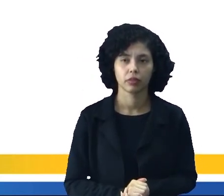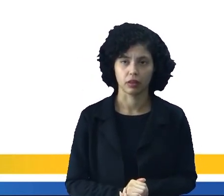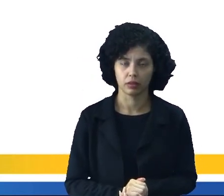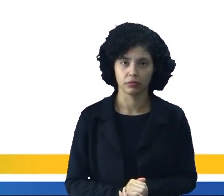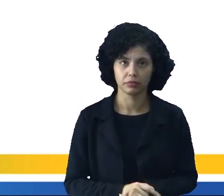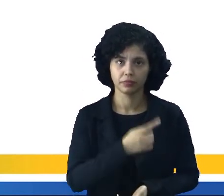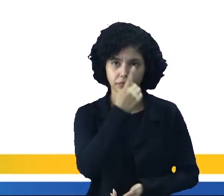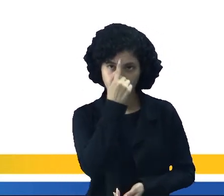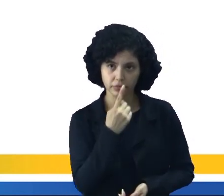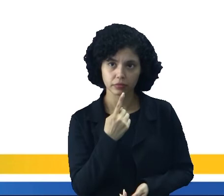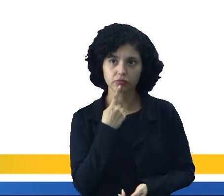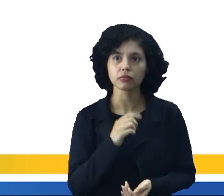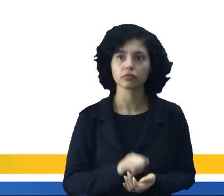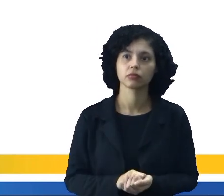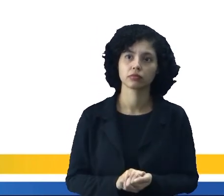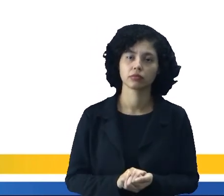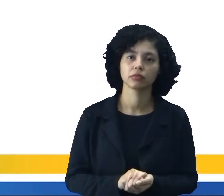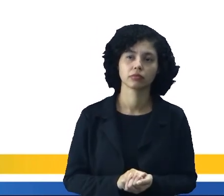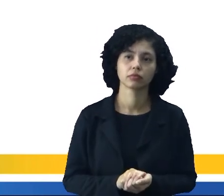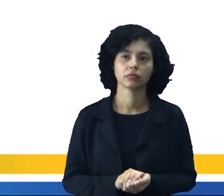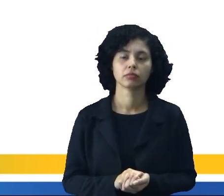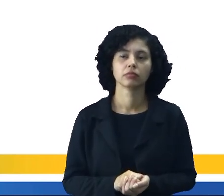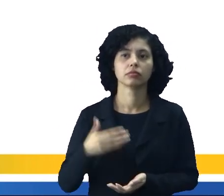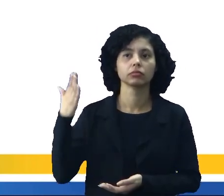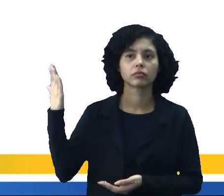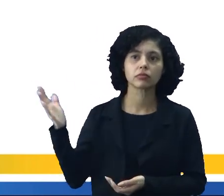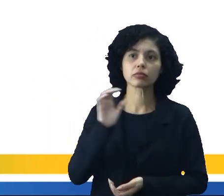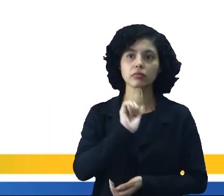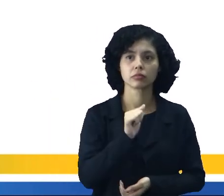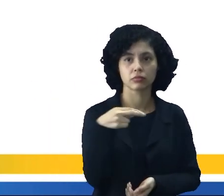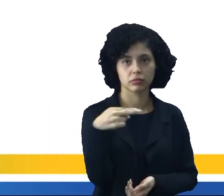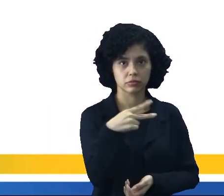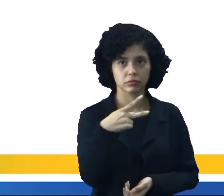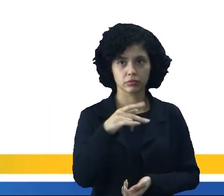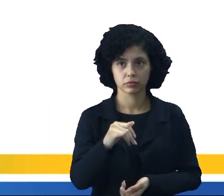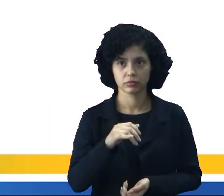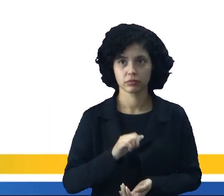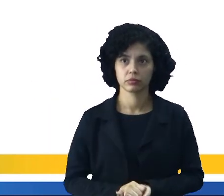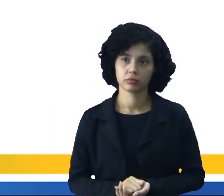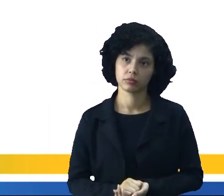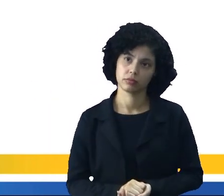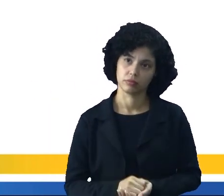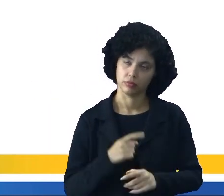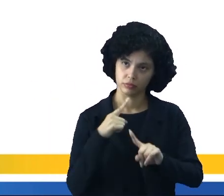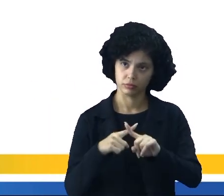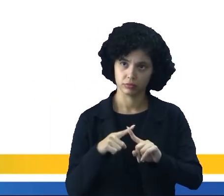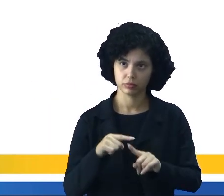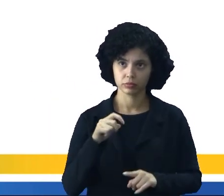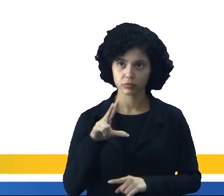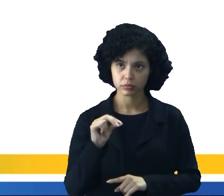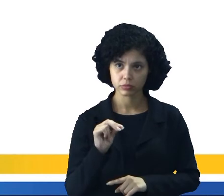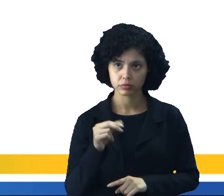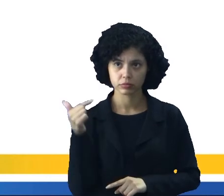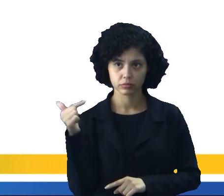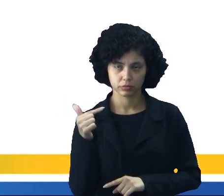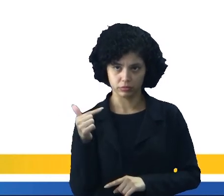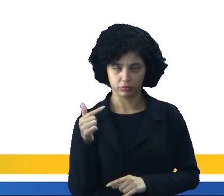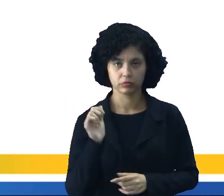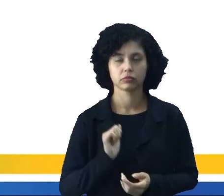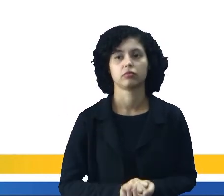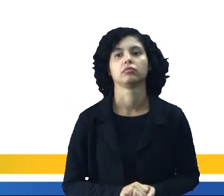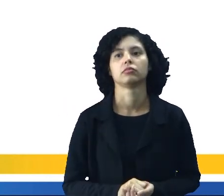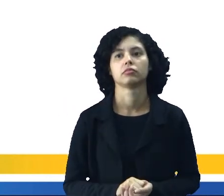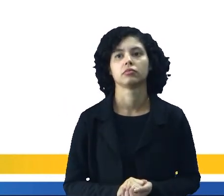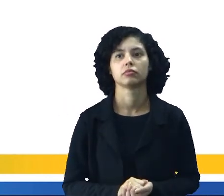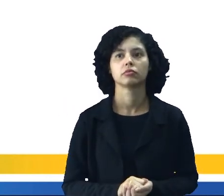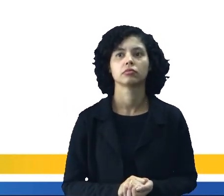a figura onde o cavalo está amarrado nós temos a área que é igual a pi vezes o raio maior que é de